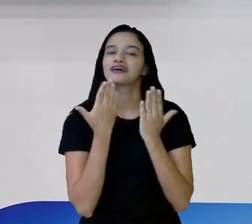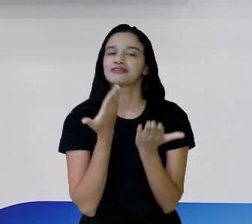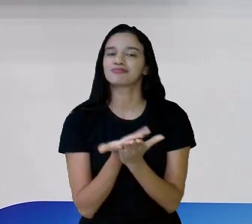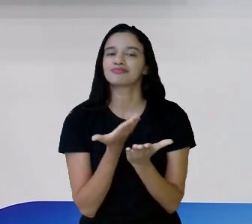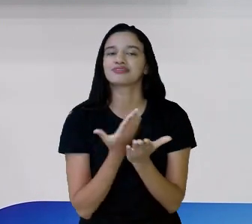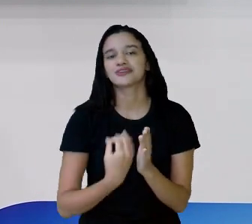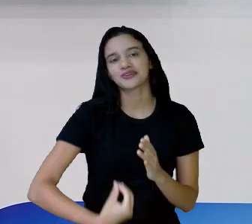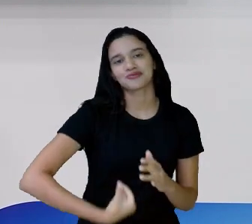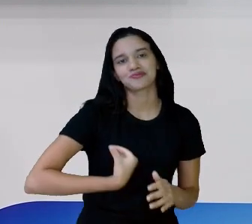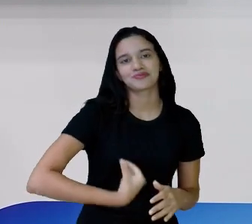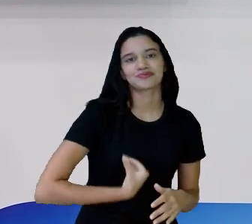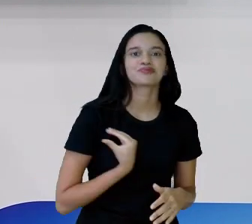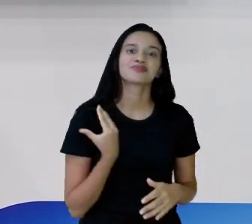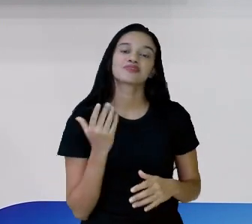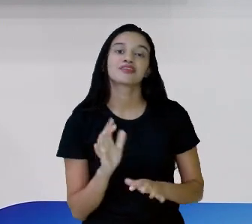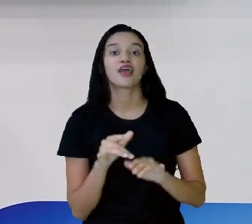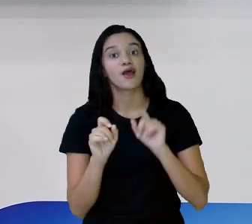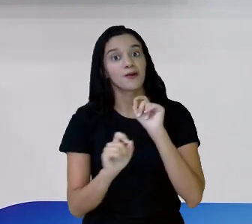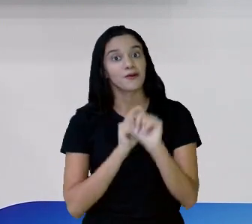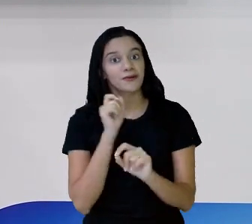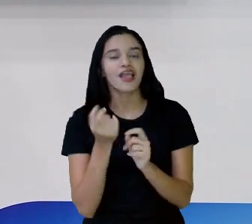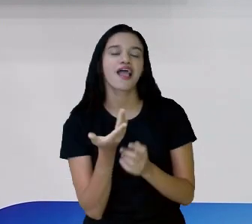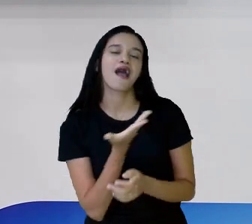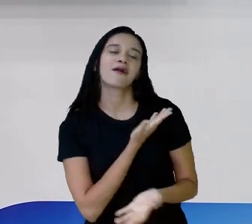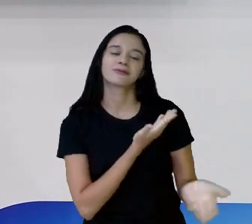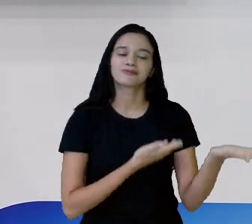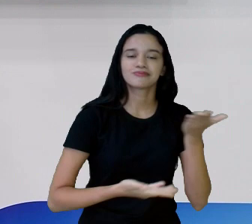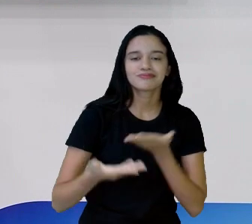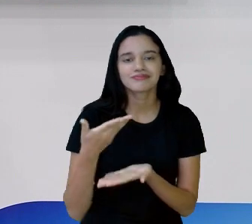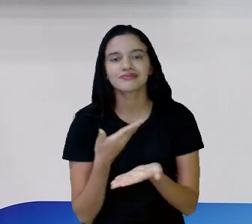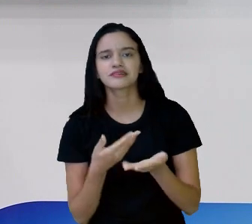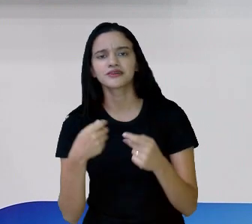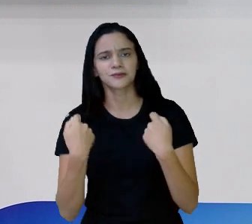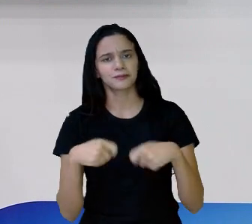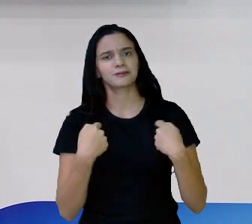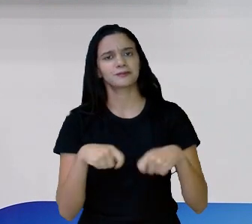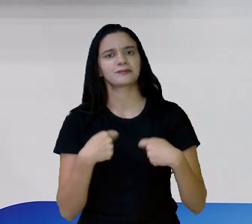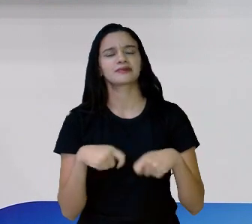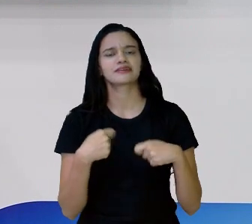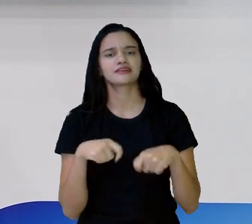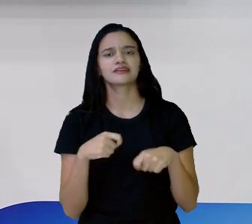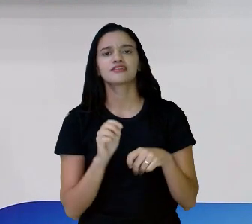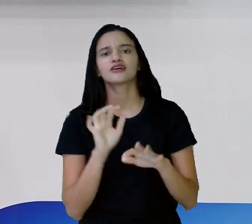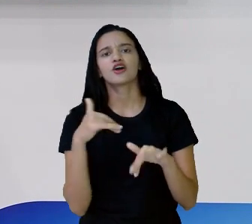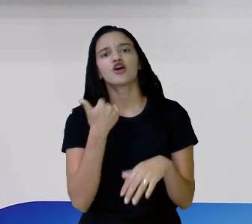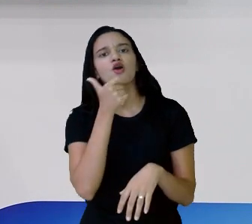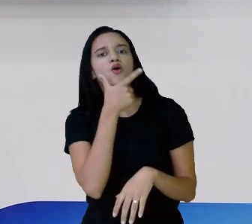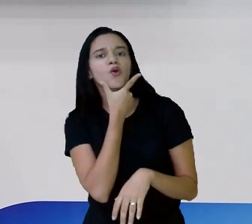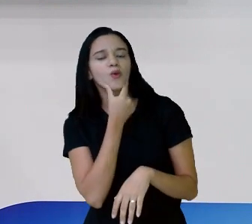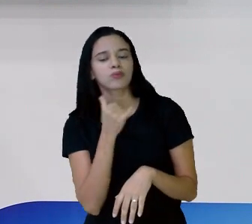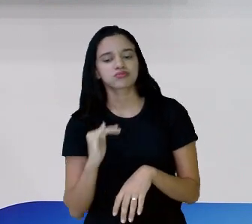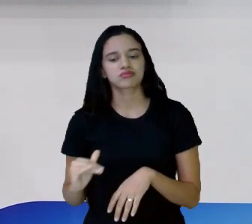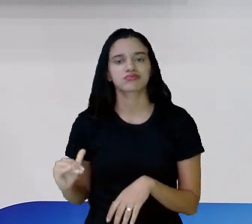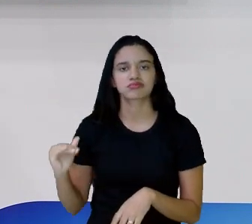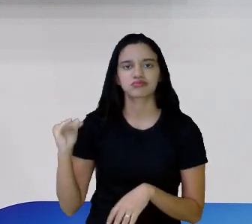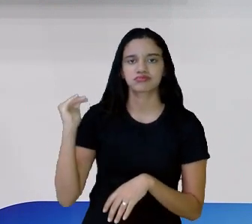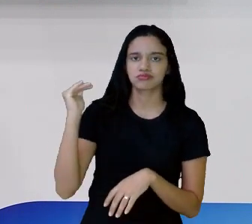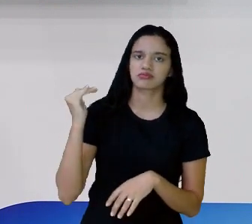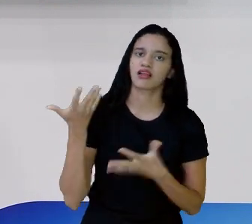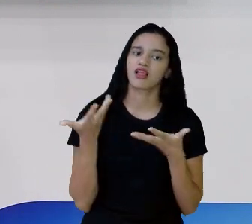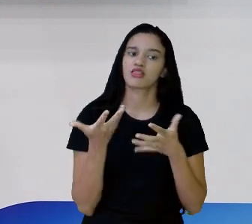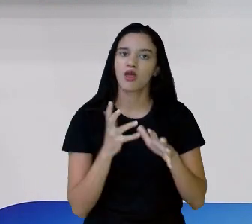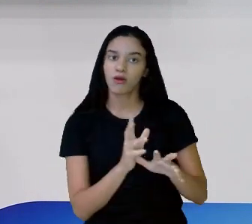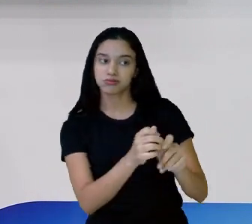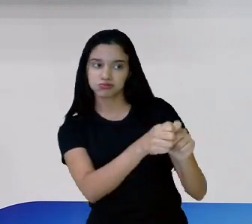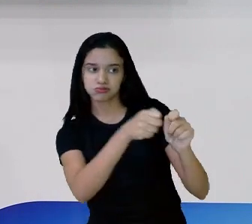escola da vida, onde ali eles eram amigos e não precisava mais, quando aqueles meninos crescessem, não iam querer